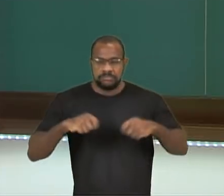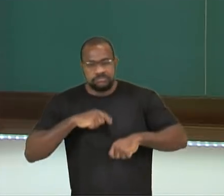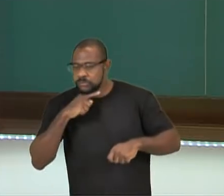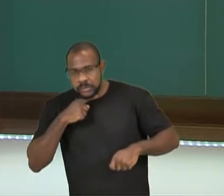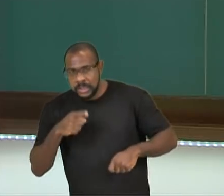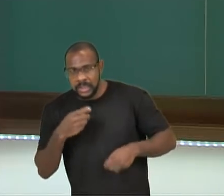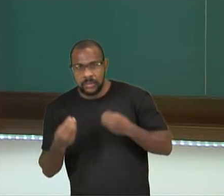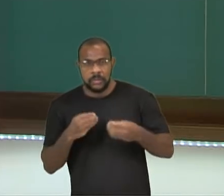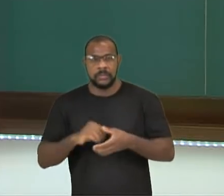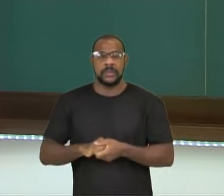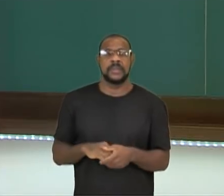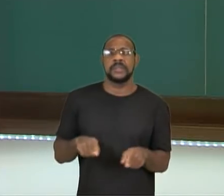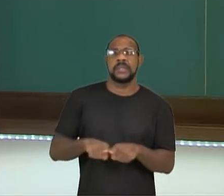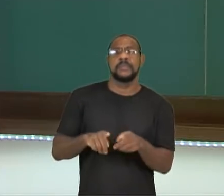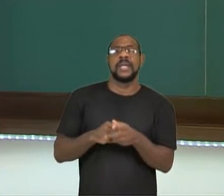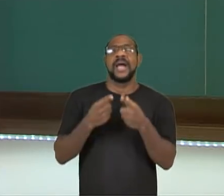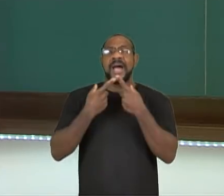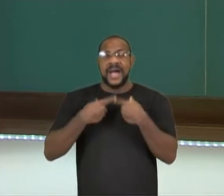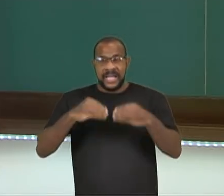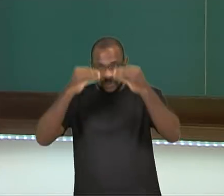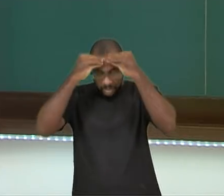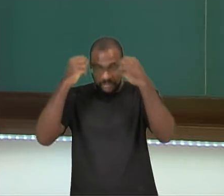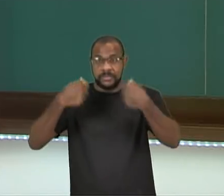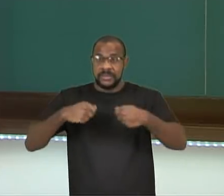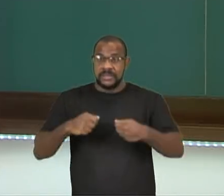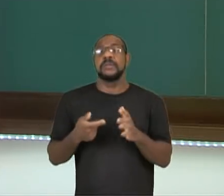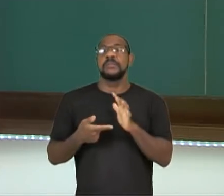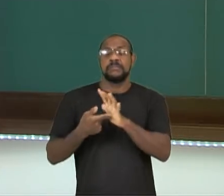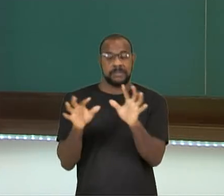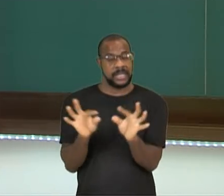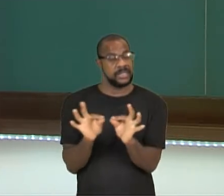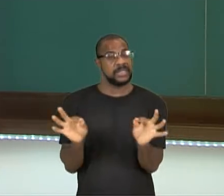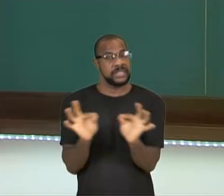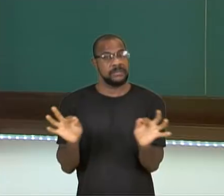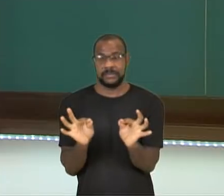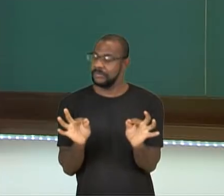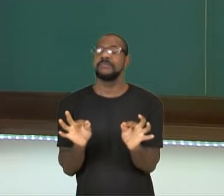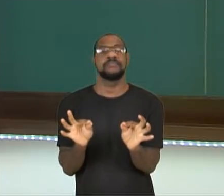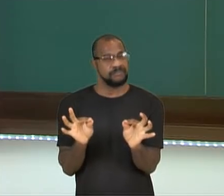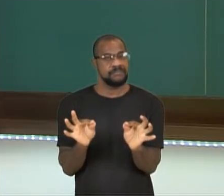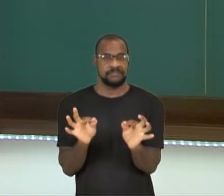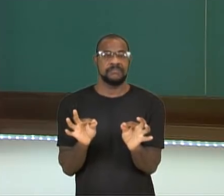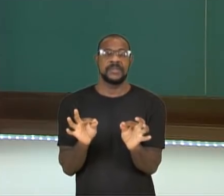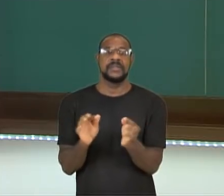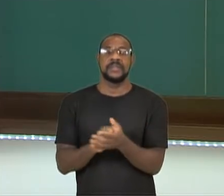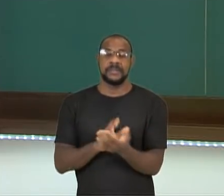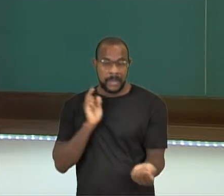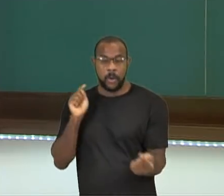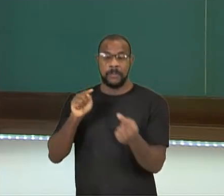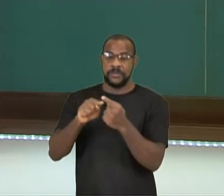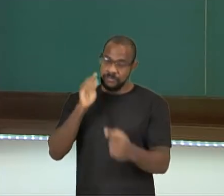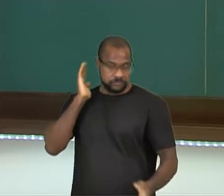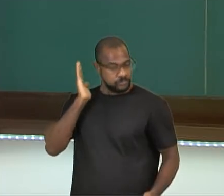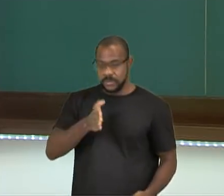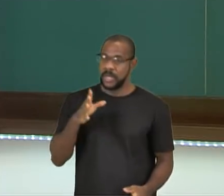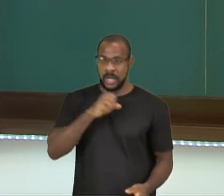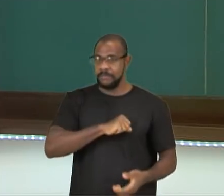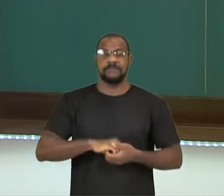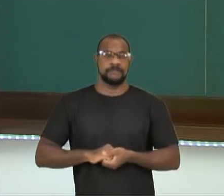cliente também se vê. Quando você vê a avaliação de um jogo, por exemplo, como eu citei, você vai olhar lá a nota do jogo e